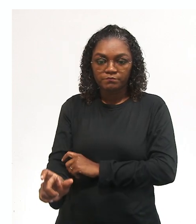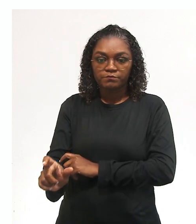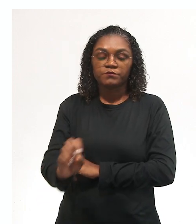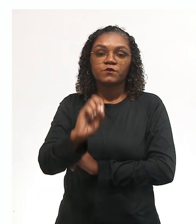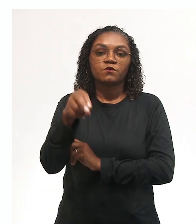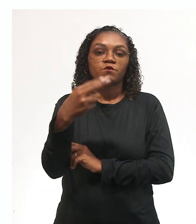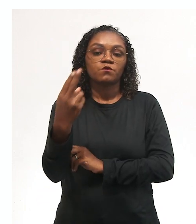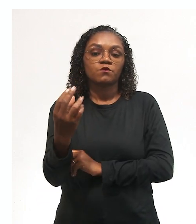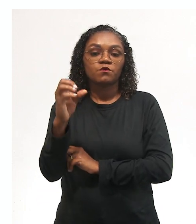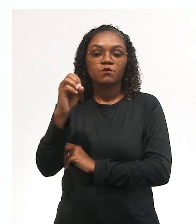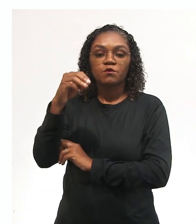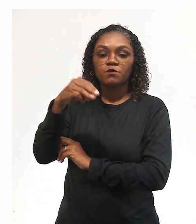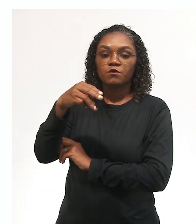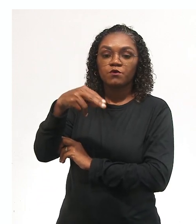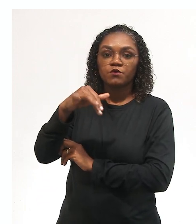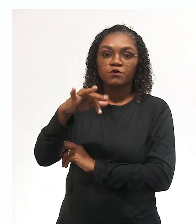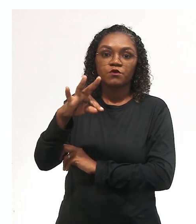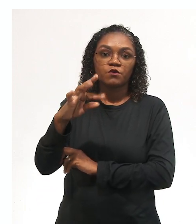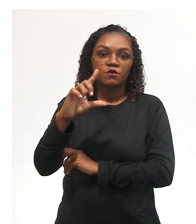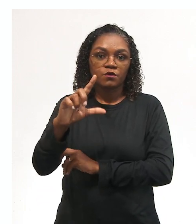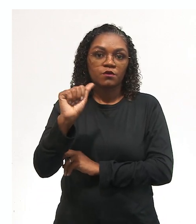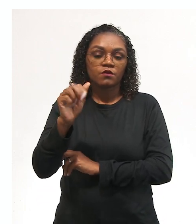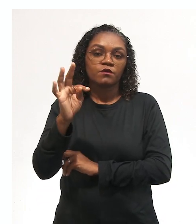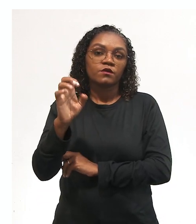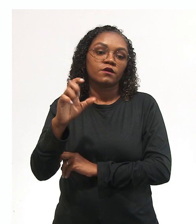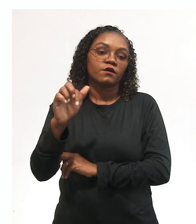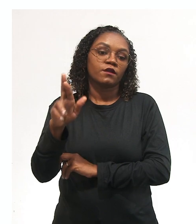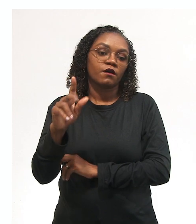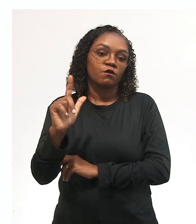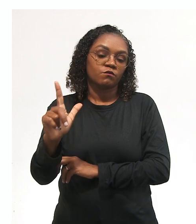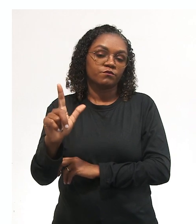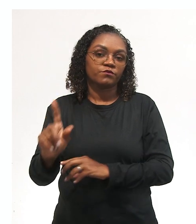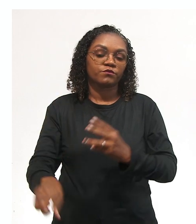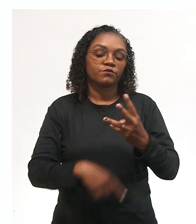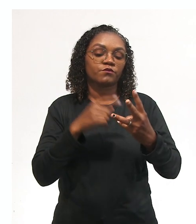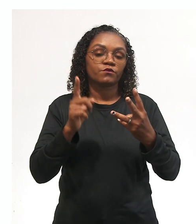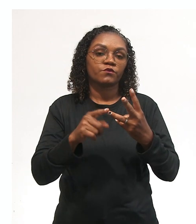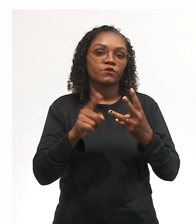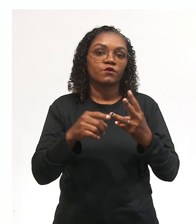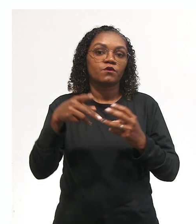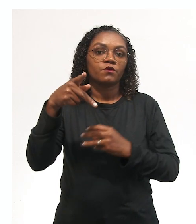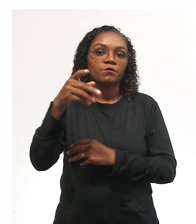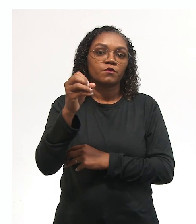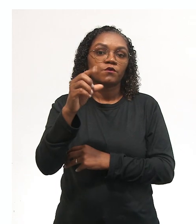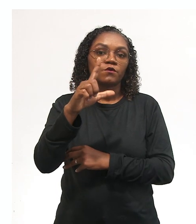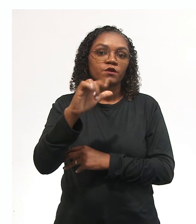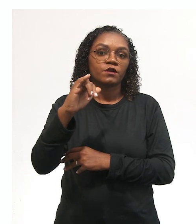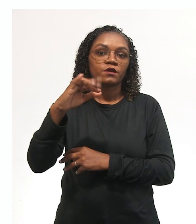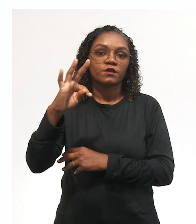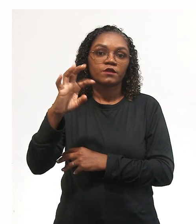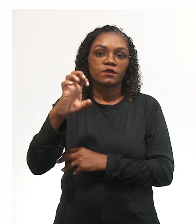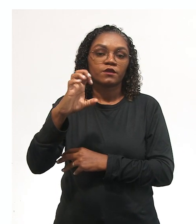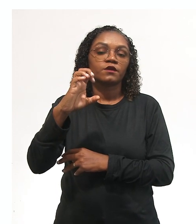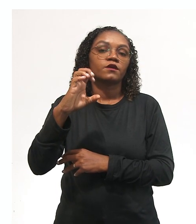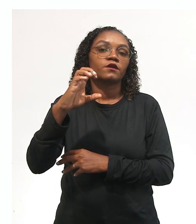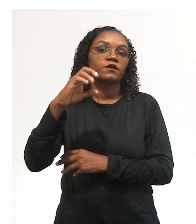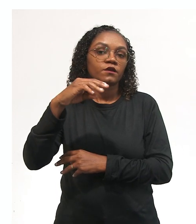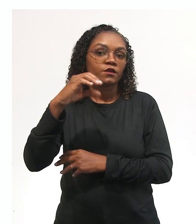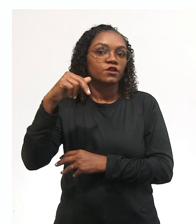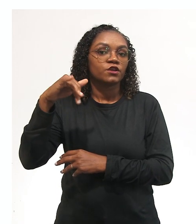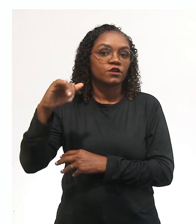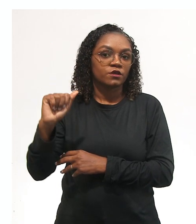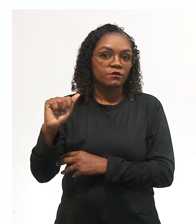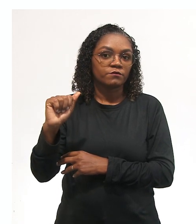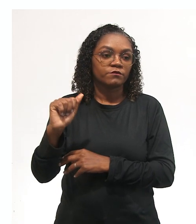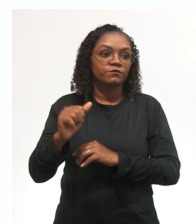ou omnilateral. O terceiro conceito, politecnia. Esses três conceitos que vão nortear nossa